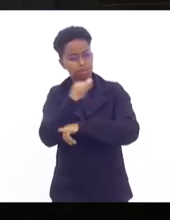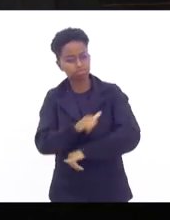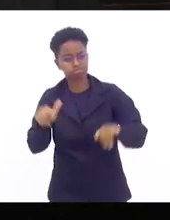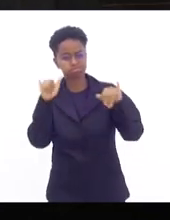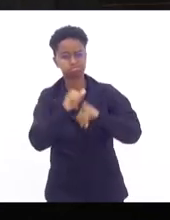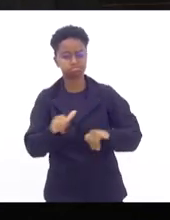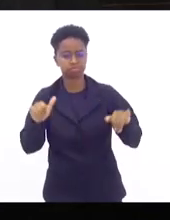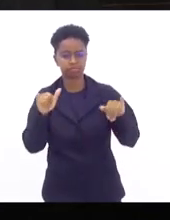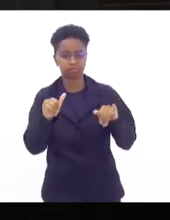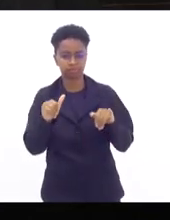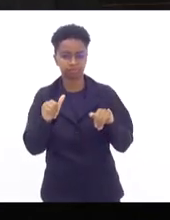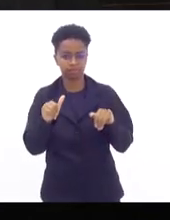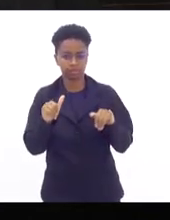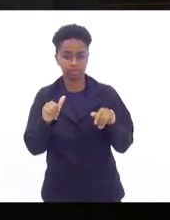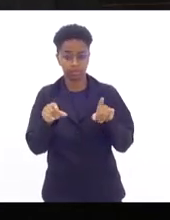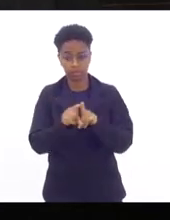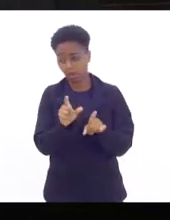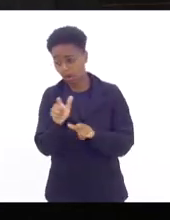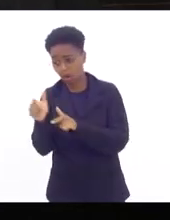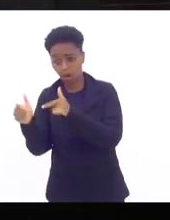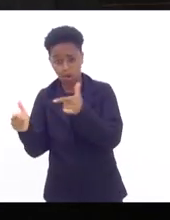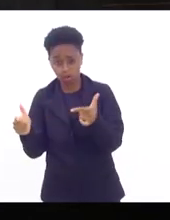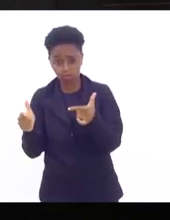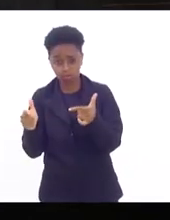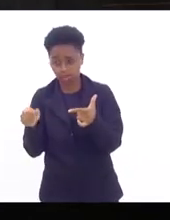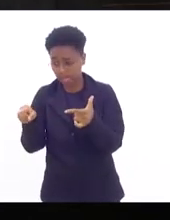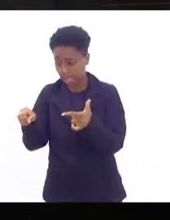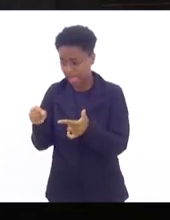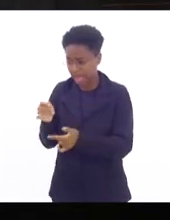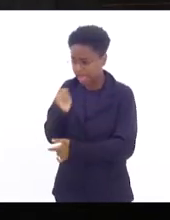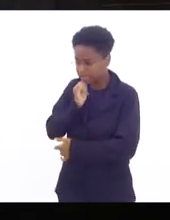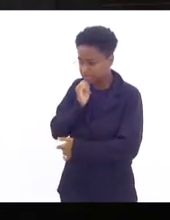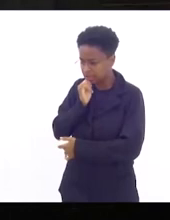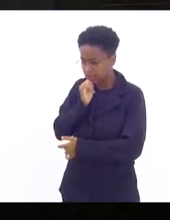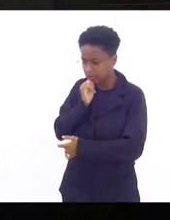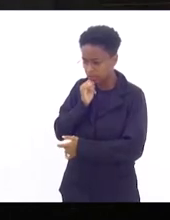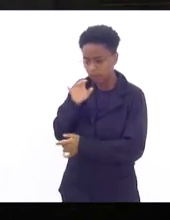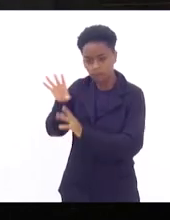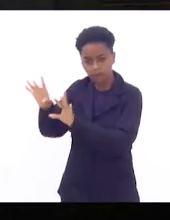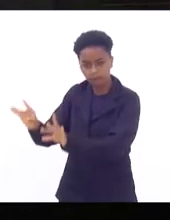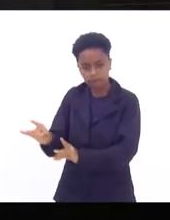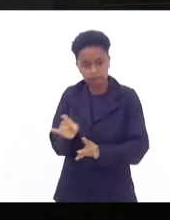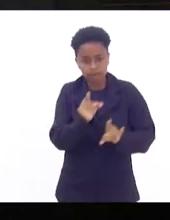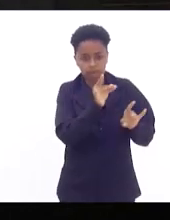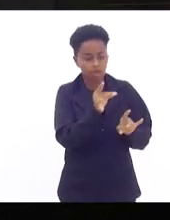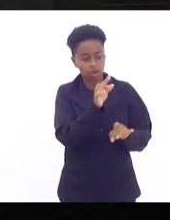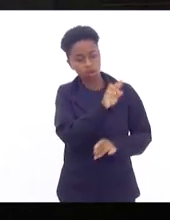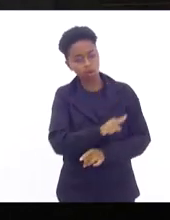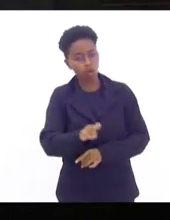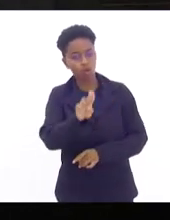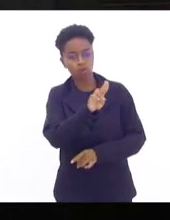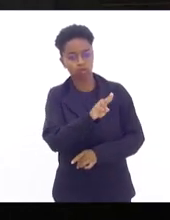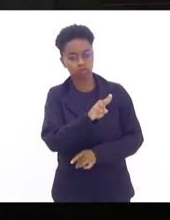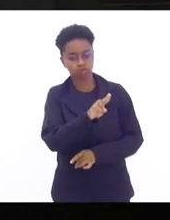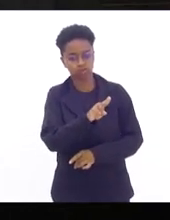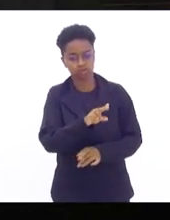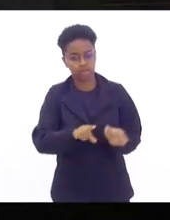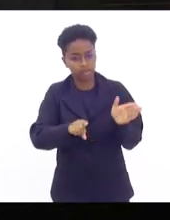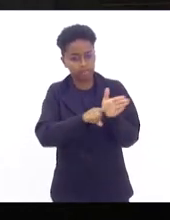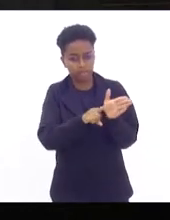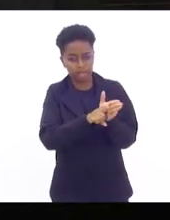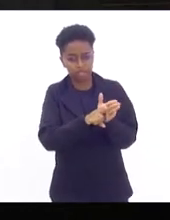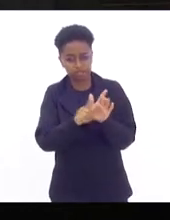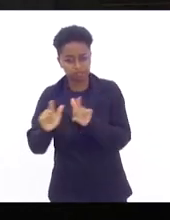divulgando. E outros pegam esses exemplos danosos e utilizam para promover mais